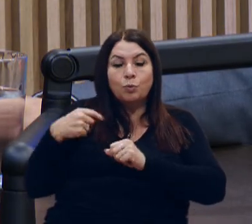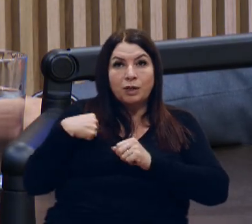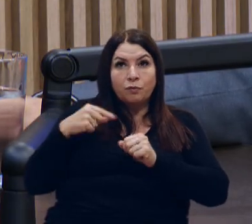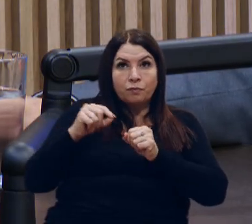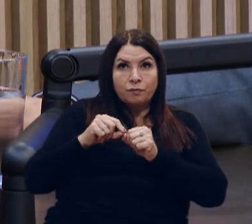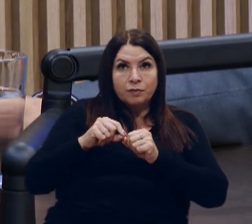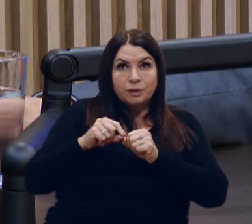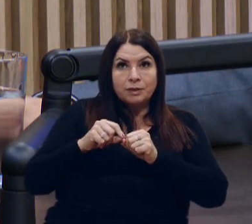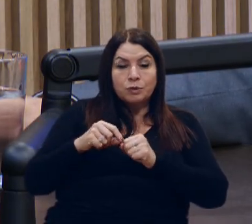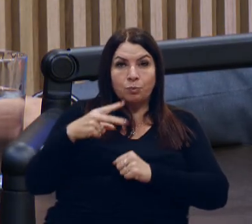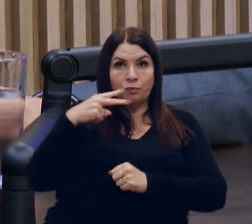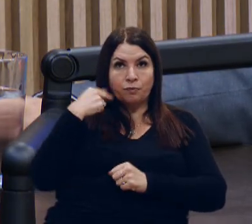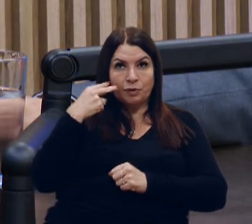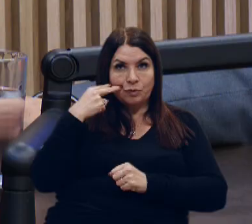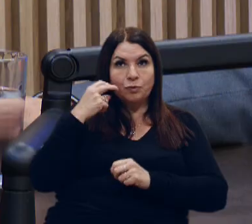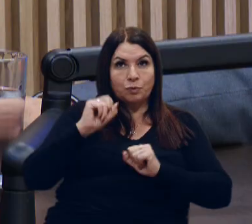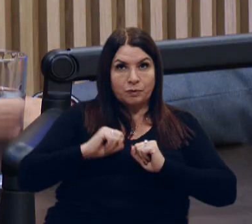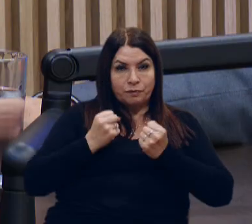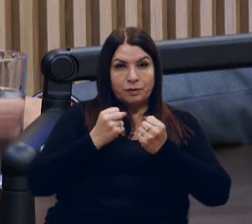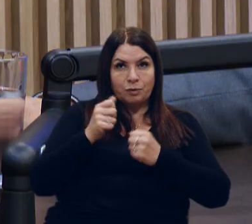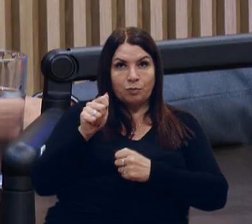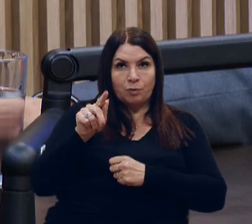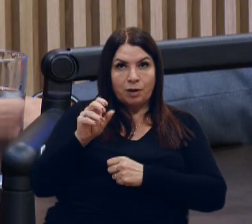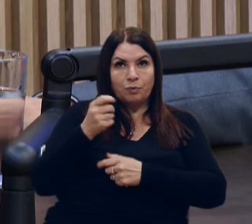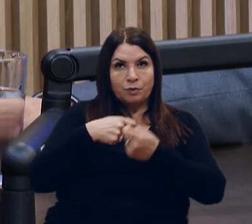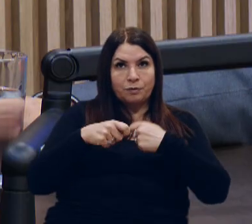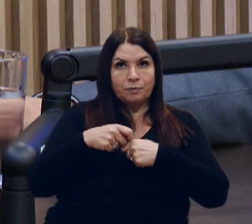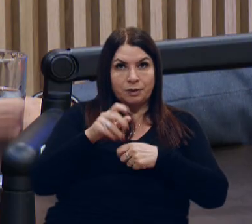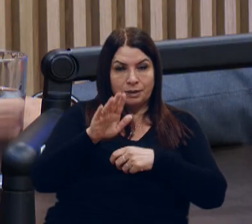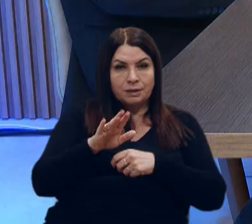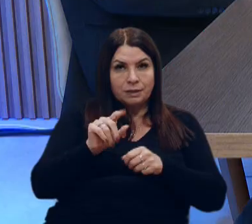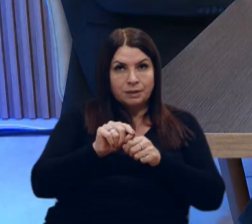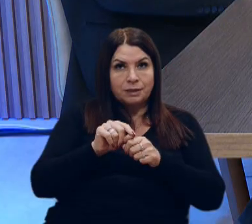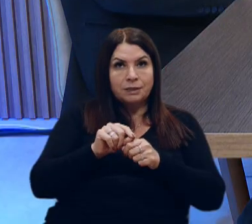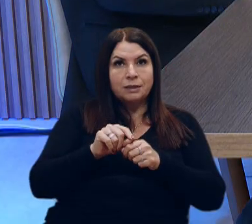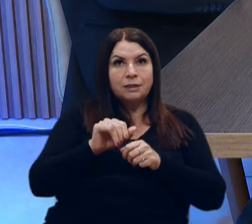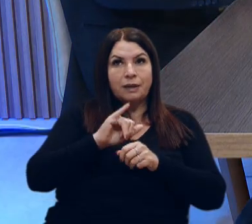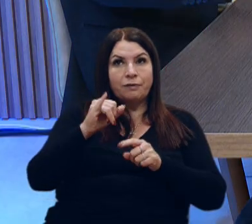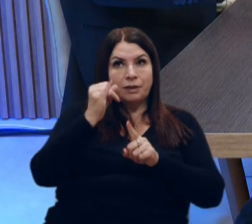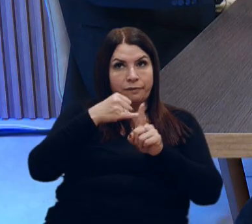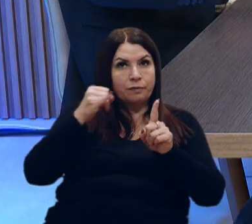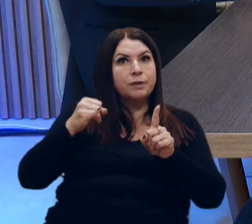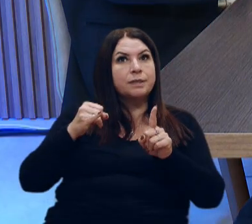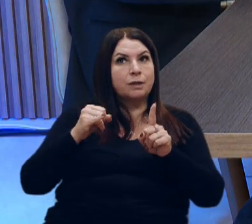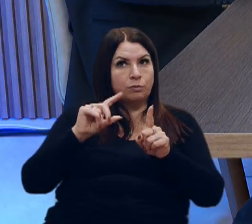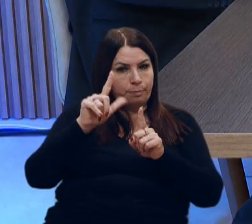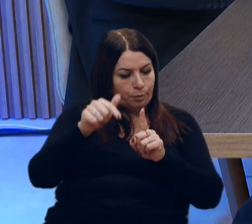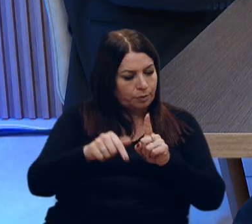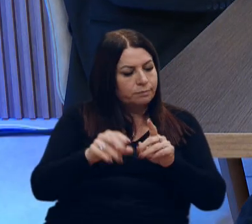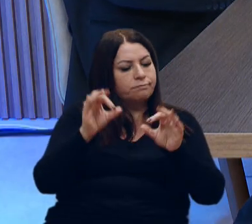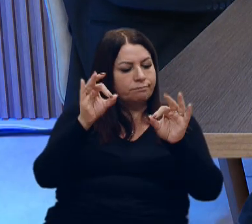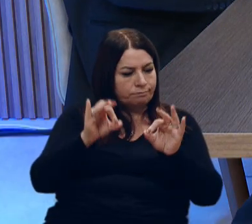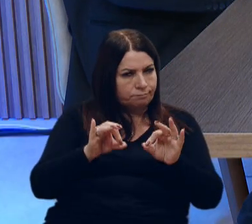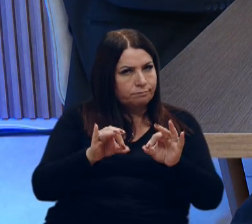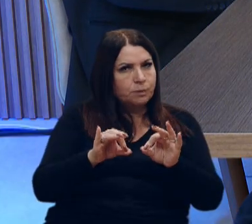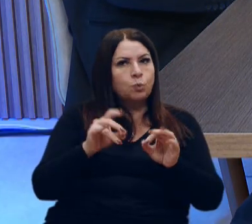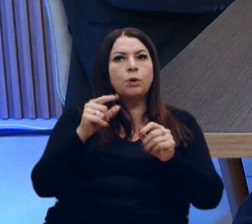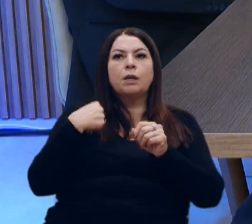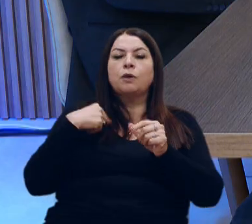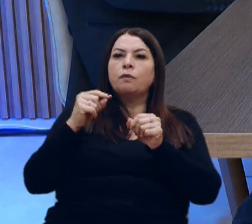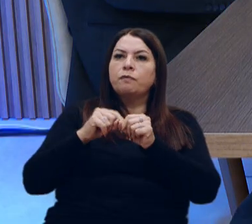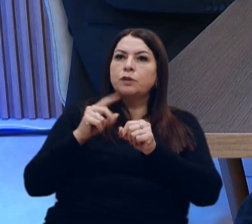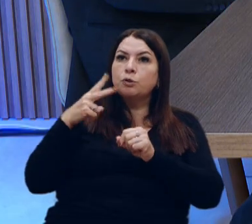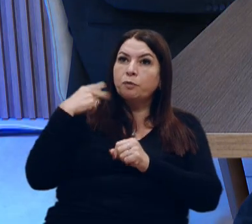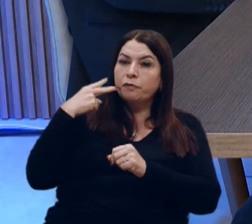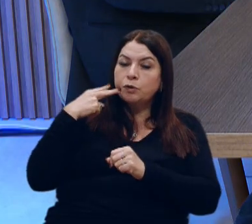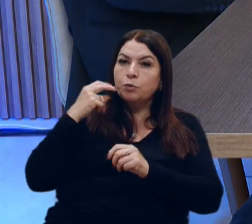como parlamentar que defende o agronegócio? Desculpa interromper, sem contar a inflação que geraria na ponta, né? Com certeza. O que eu fiz como